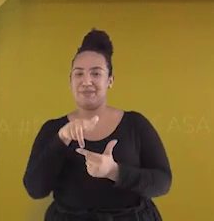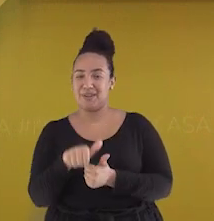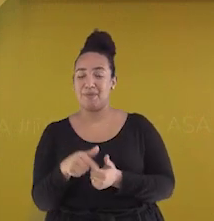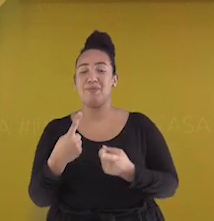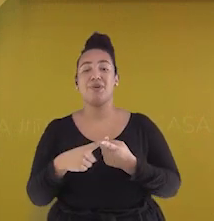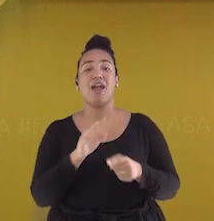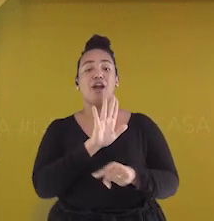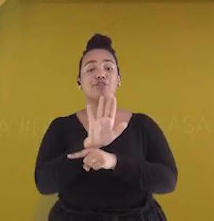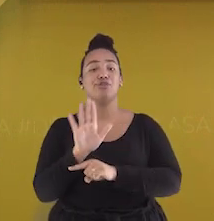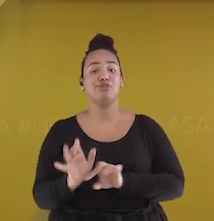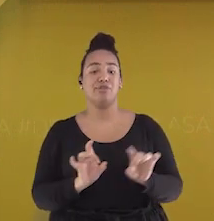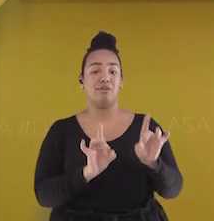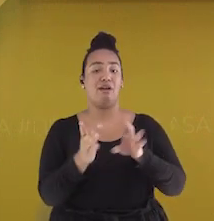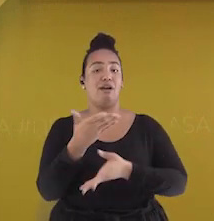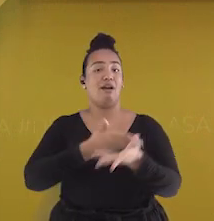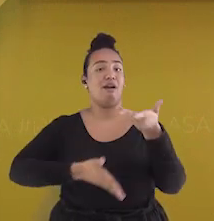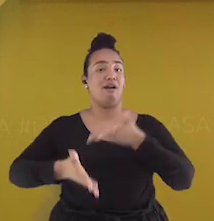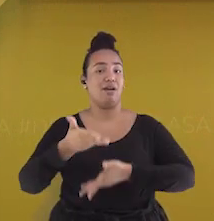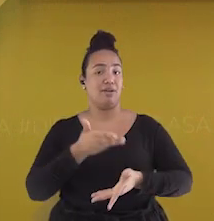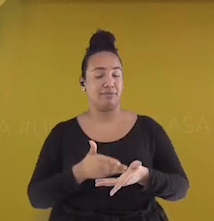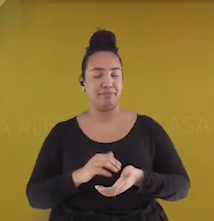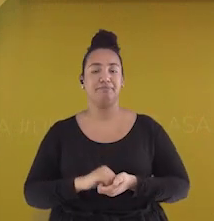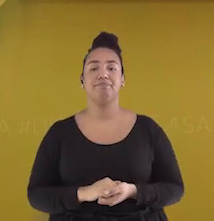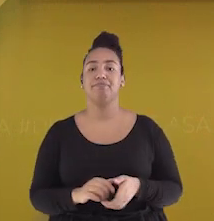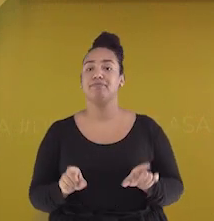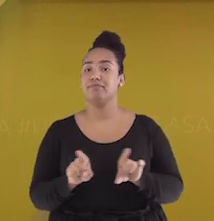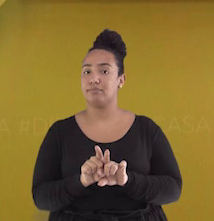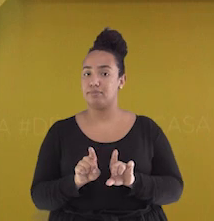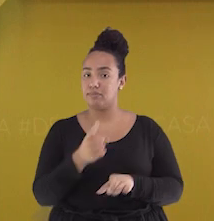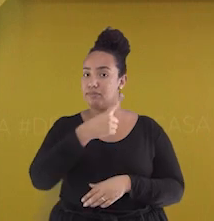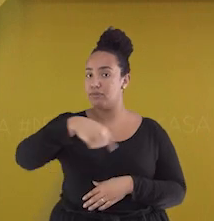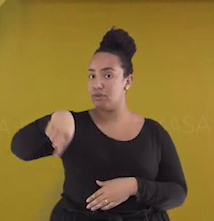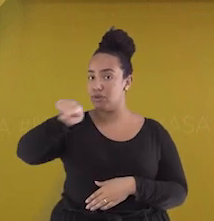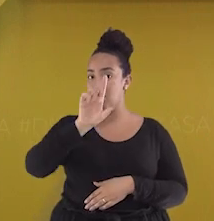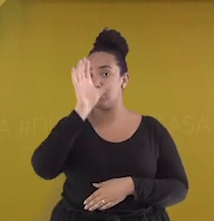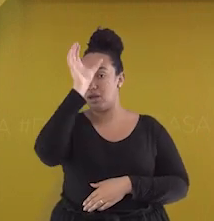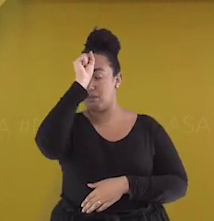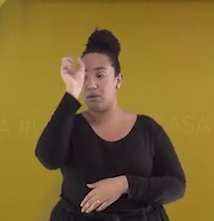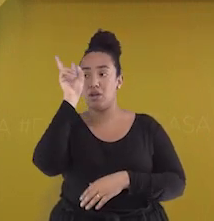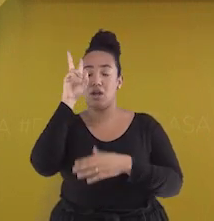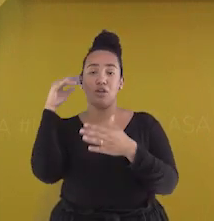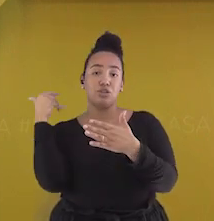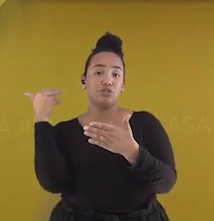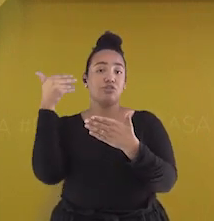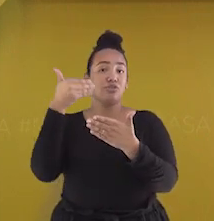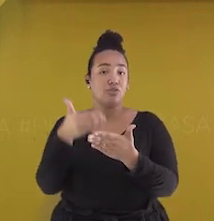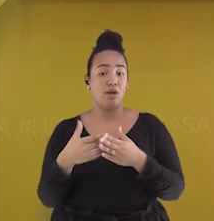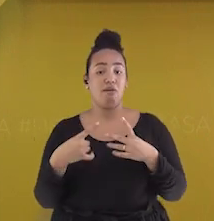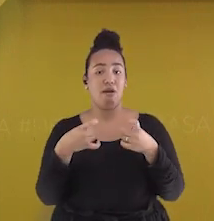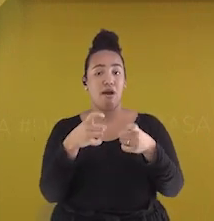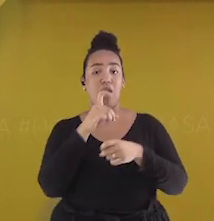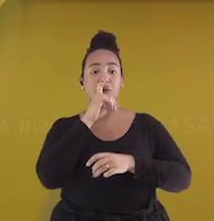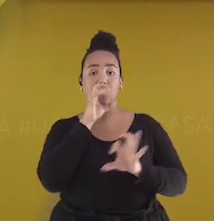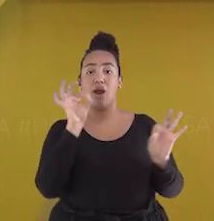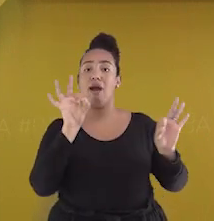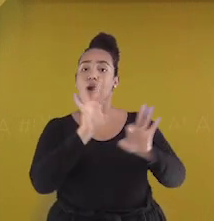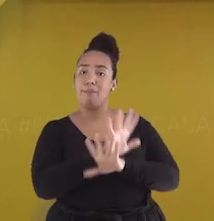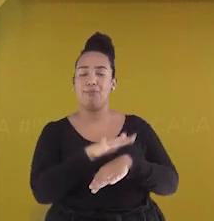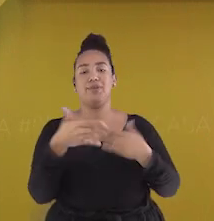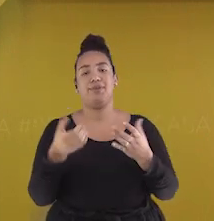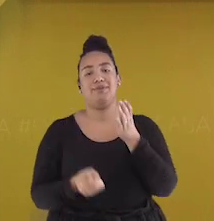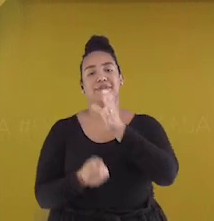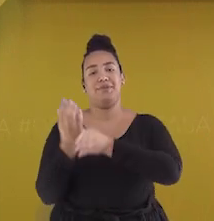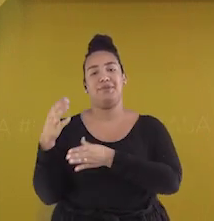eles. Vimos sobre a origem histórica que começou após o término da Guerra Fria, que o